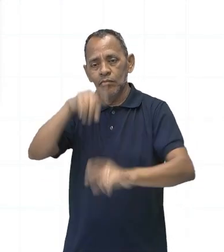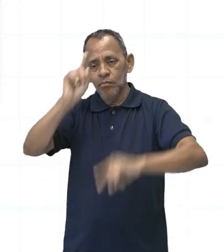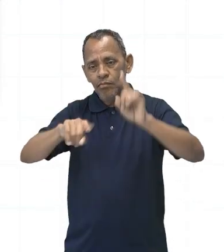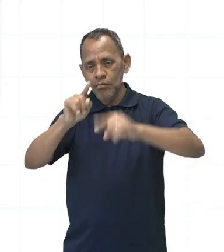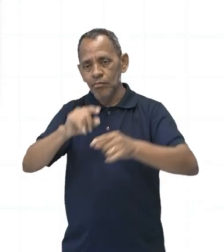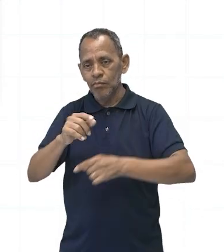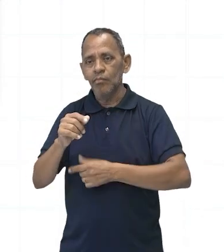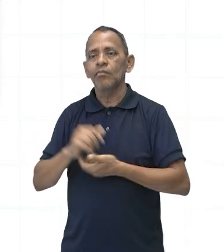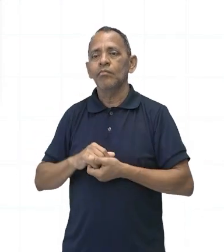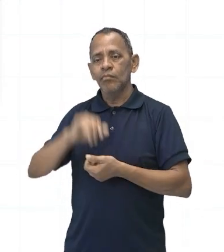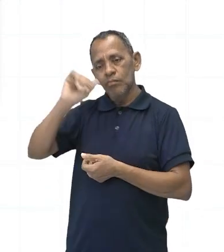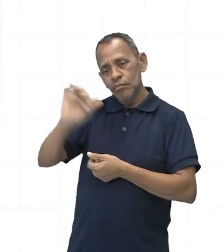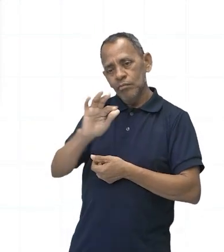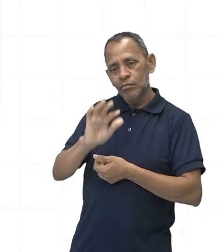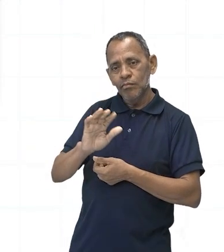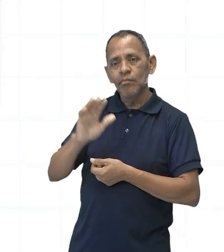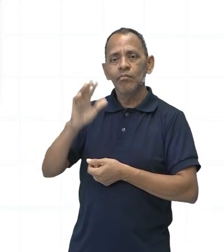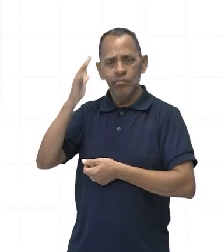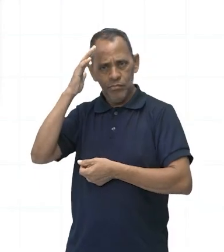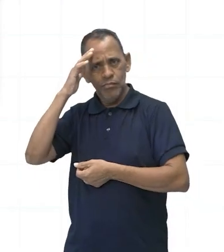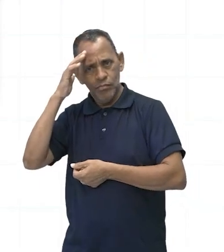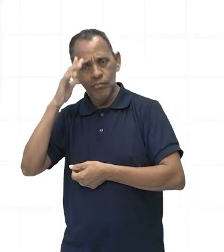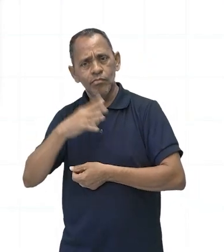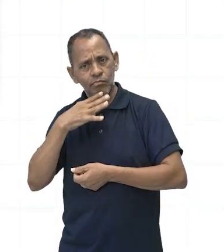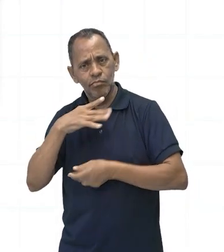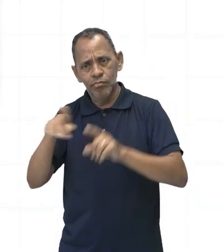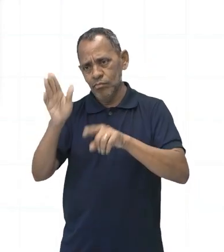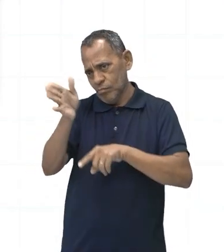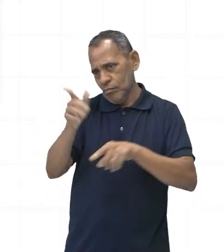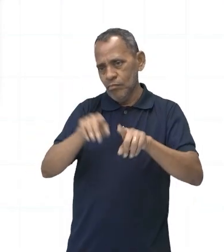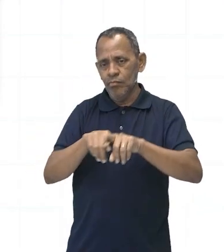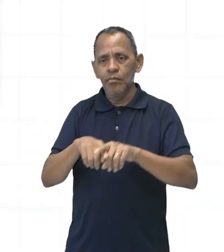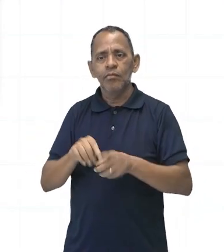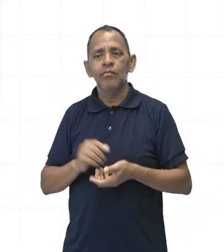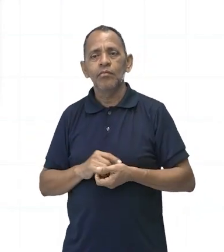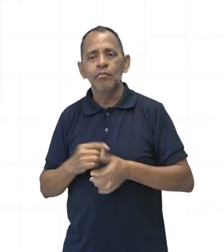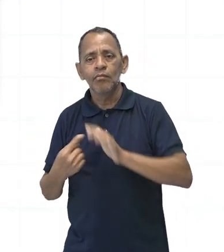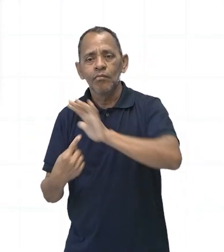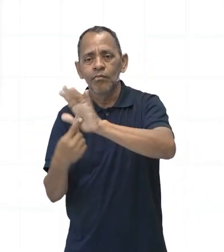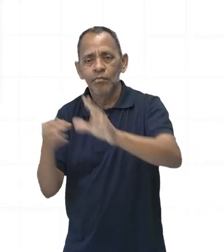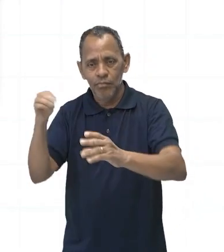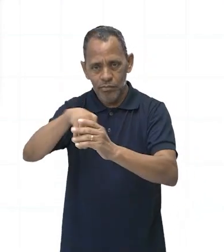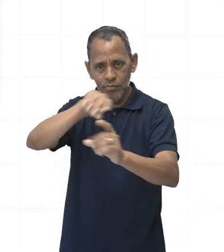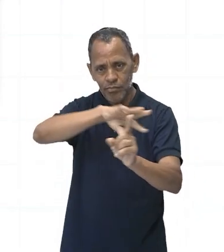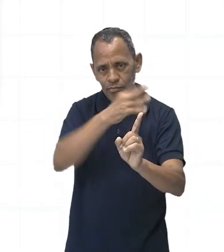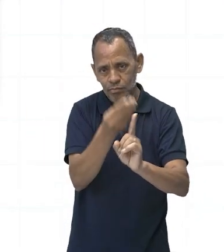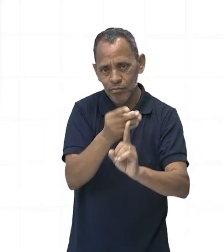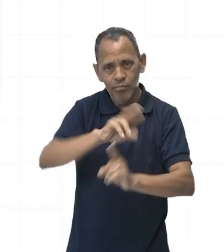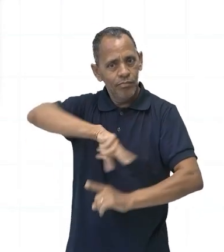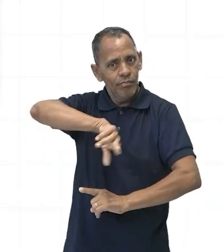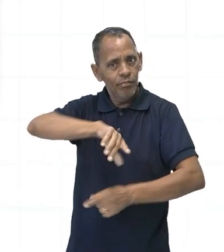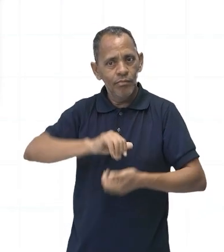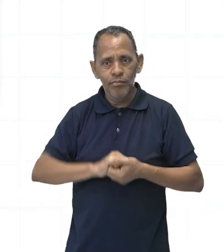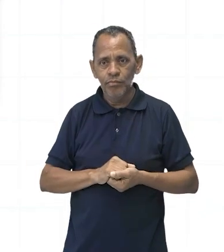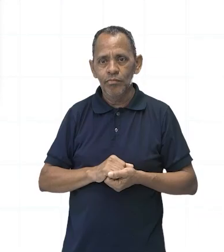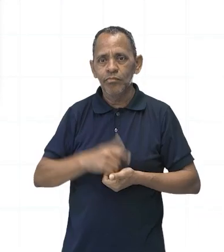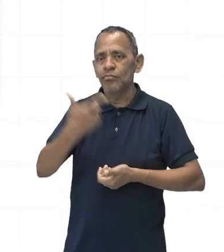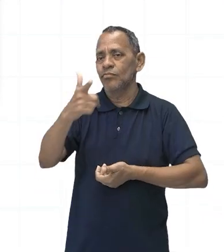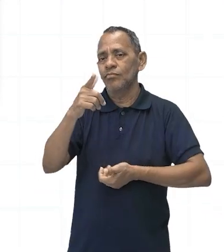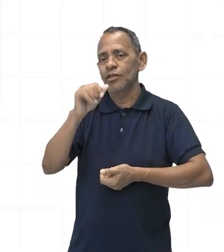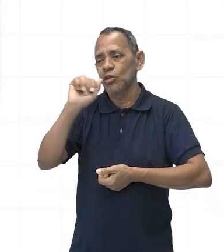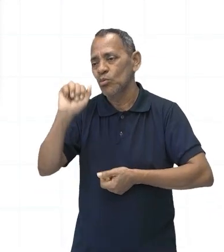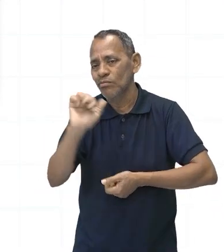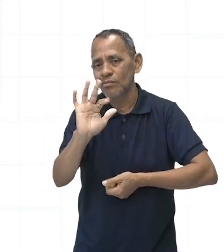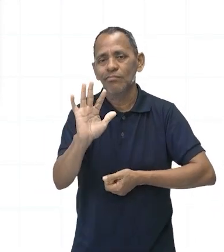reconhecíveis, portanto, não são exibidas nas obras. Olha aquilo que eu falei para vocês. Né? Então, nós não vamos ter uma